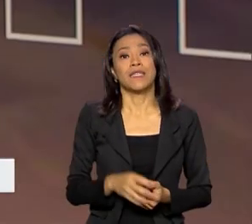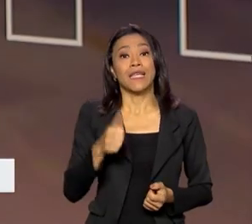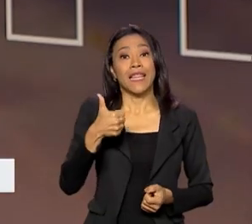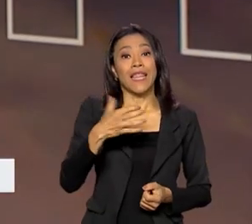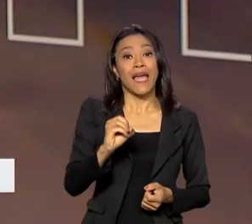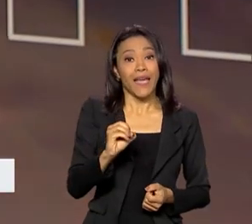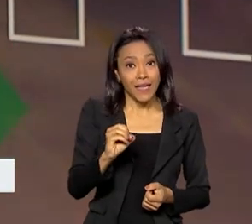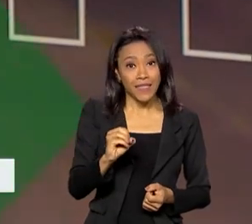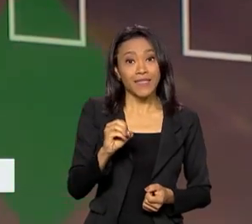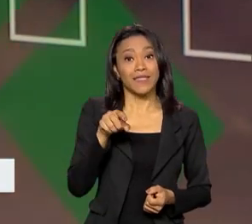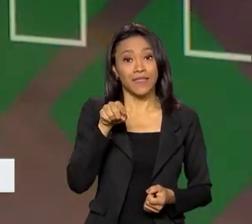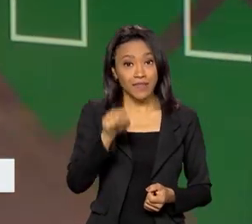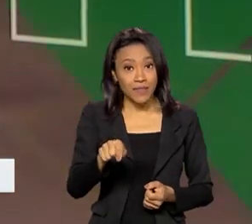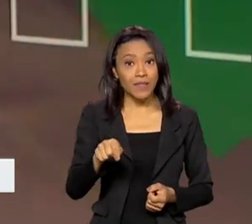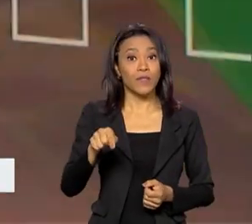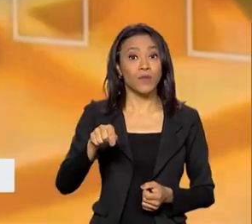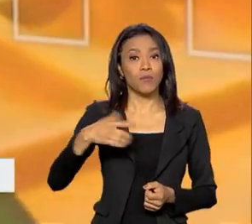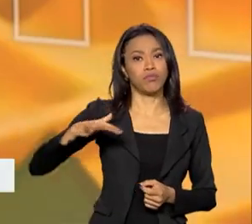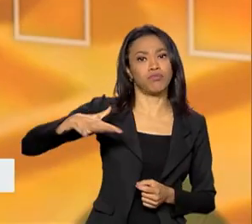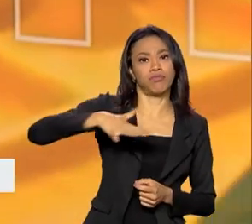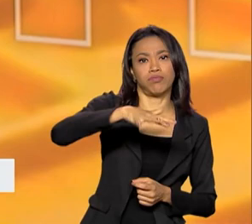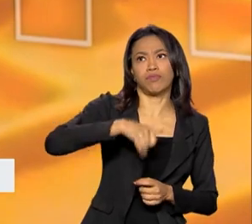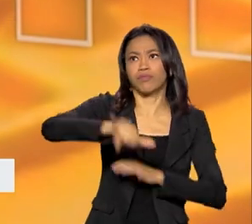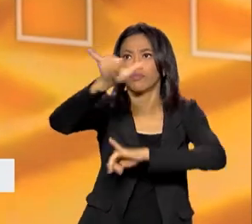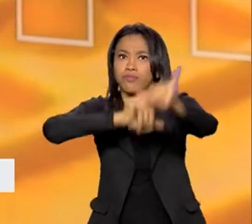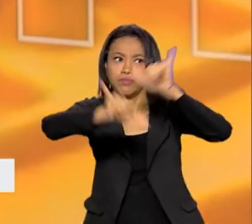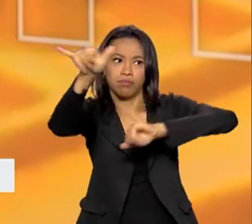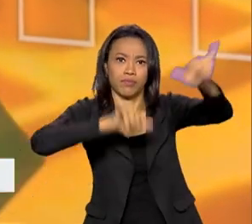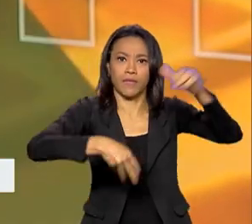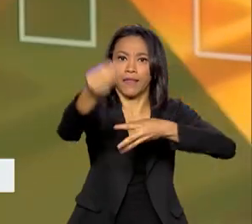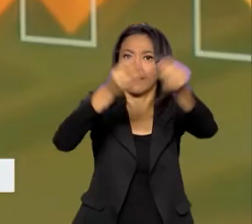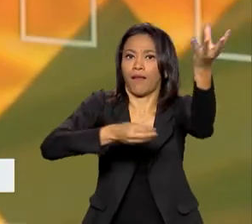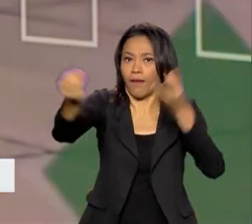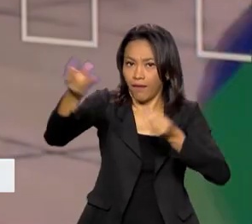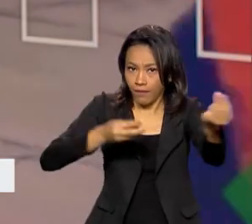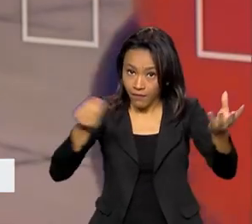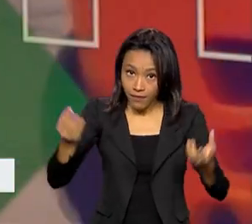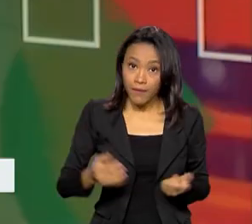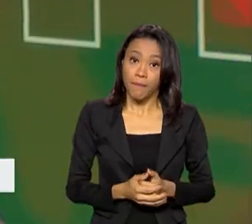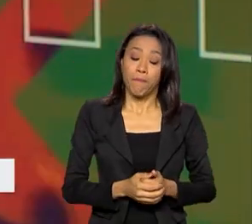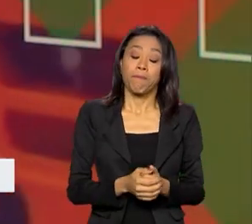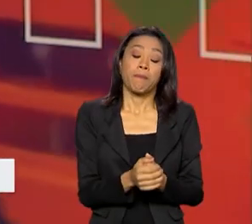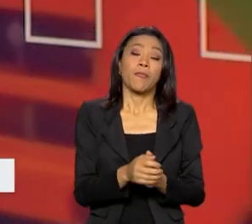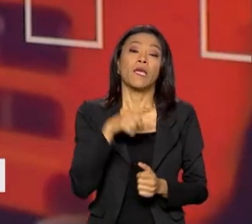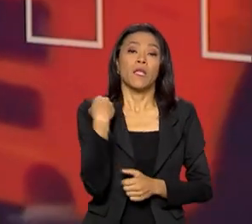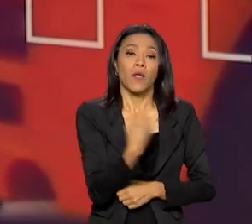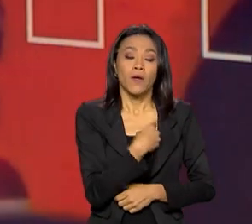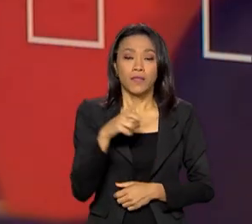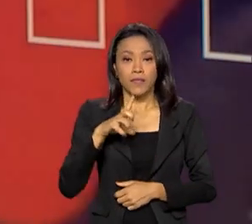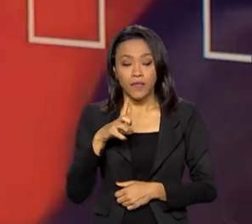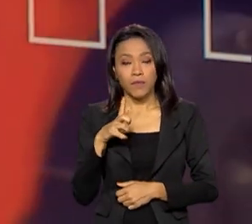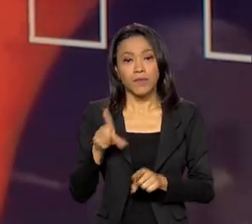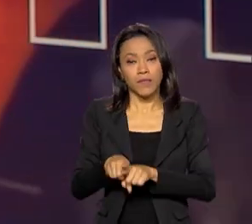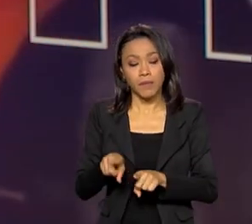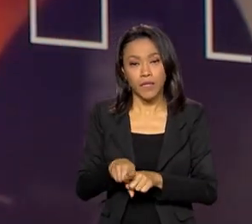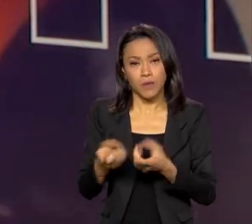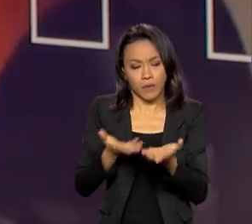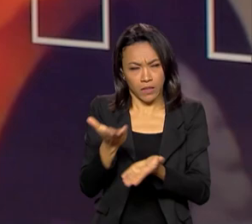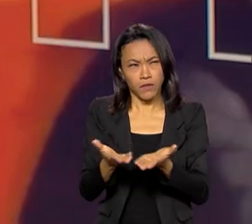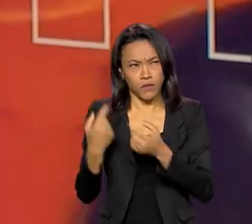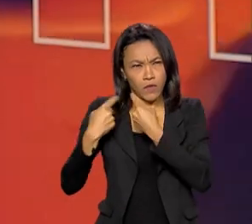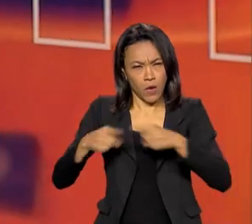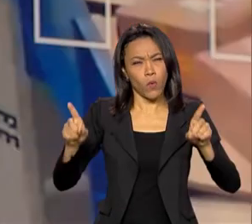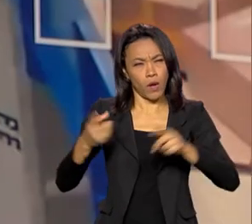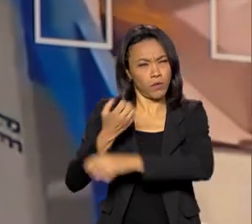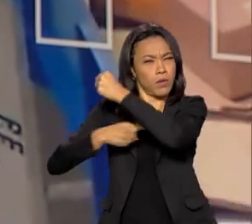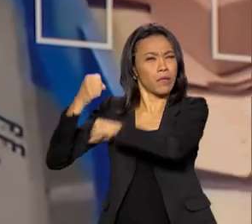linhas correspondentes à rede postal noturna. E nós temos também um serviço inaugurado ano retrasado,